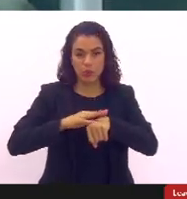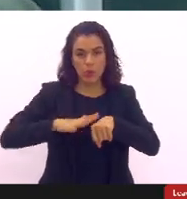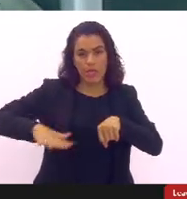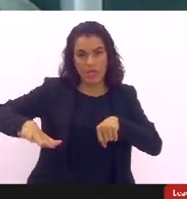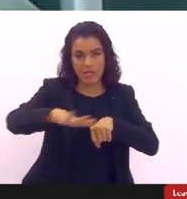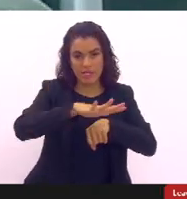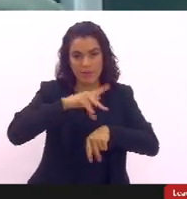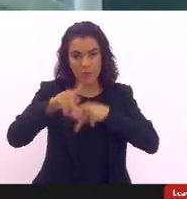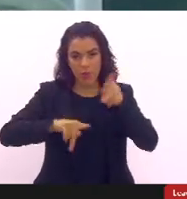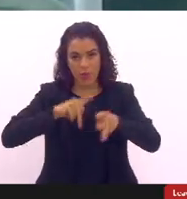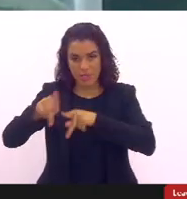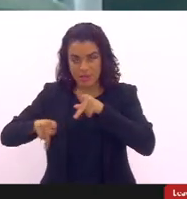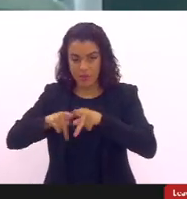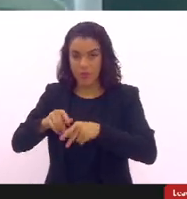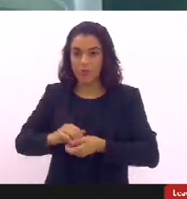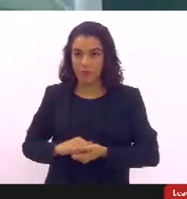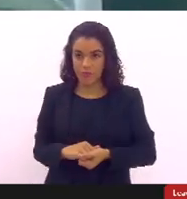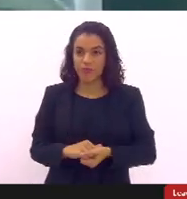visão muito